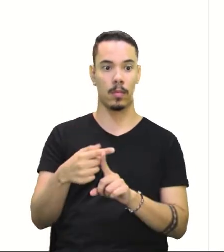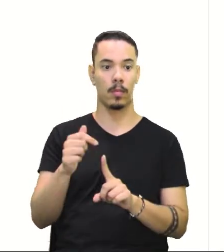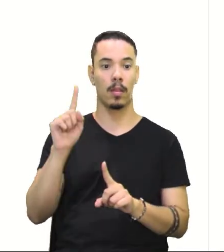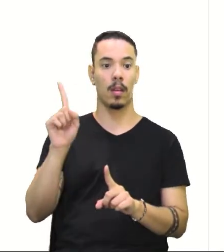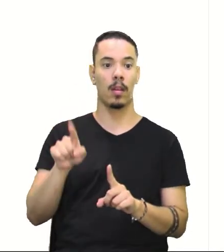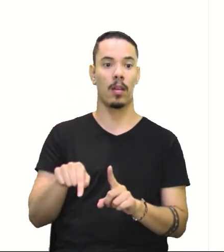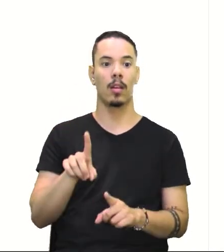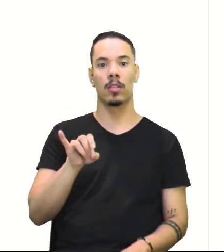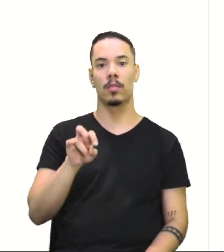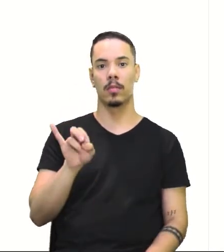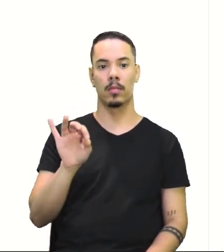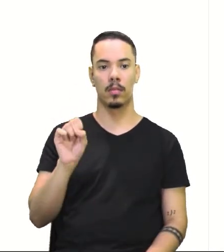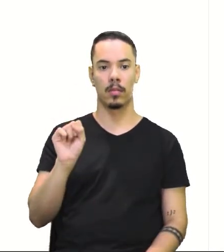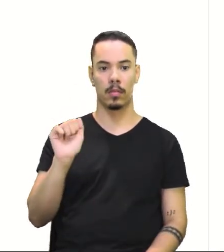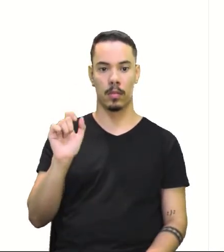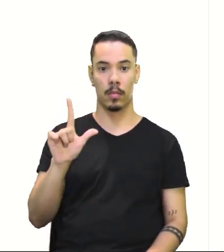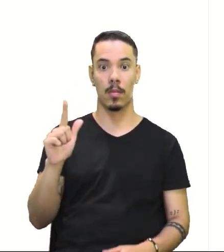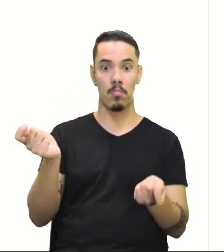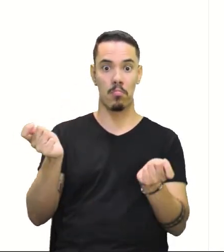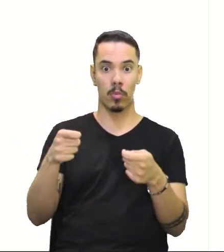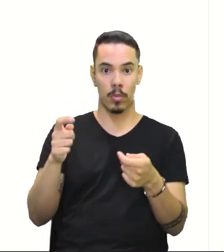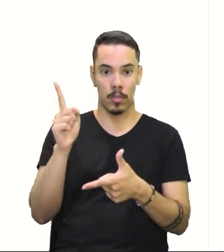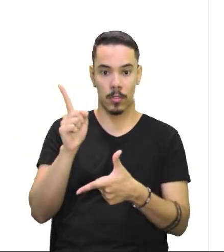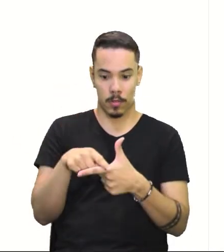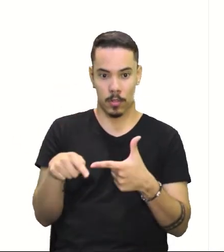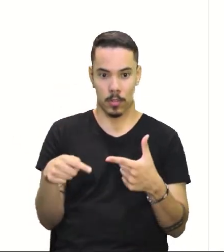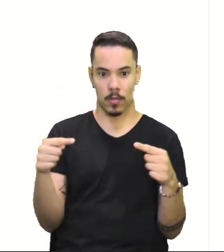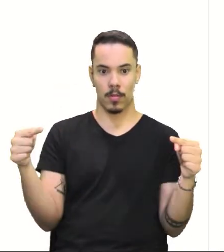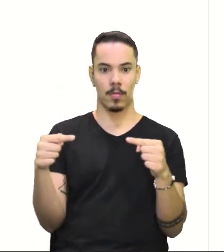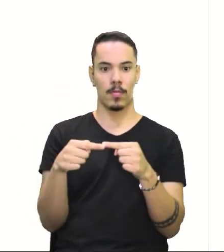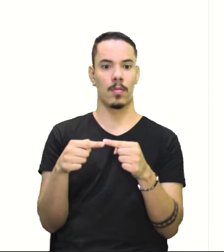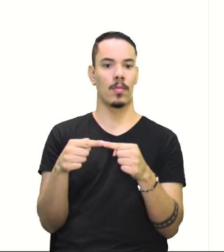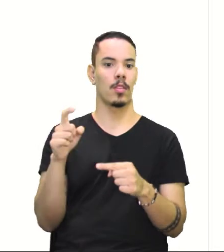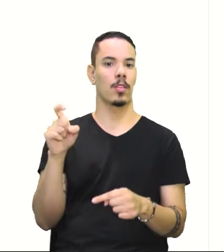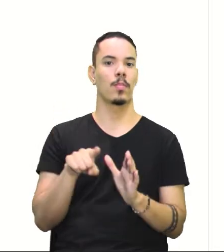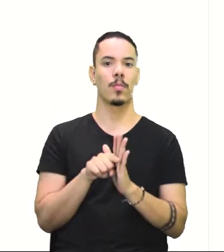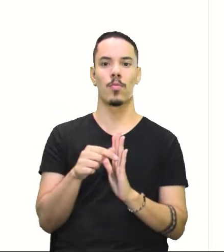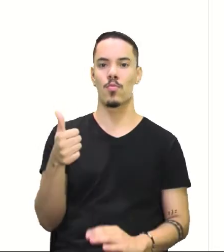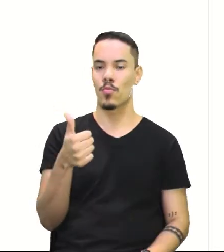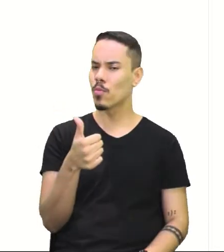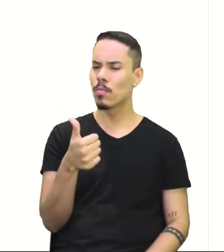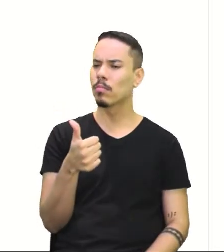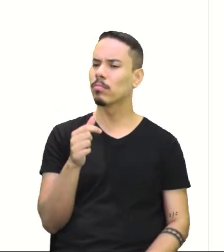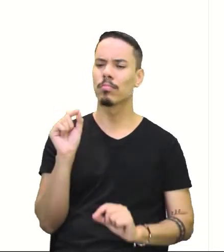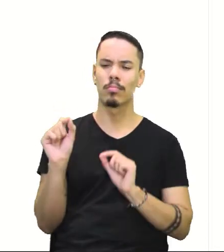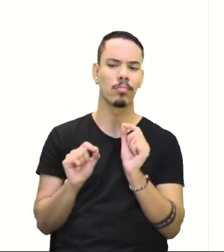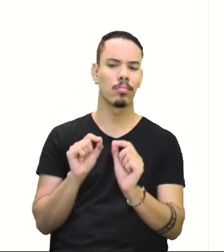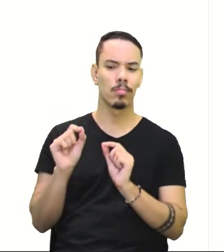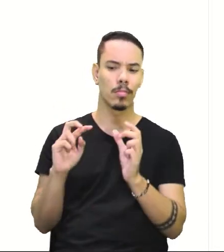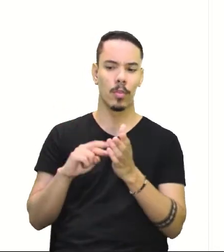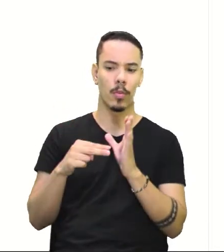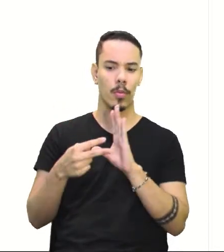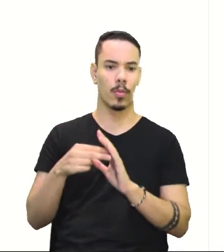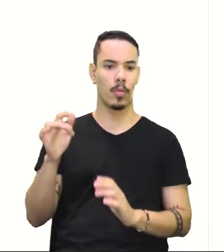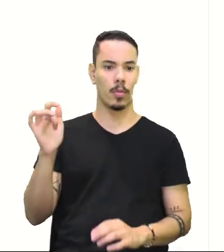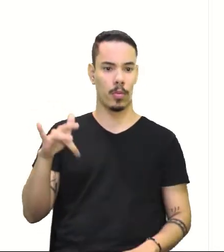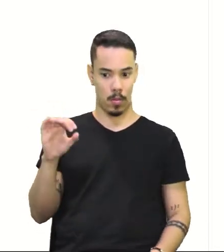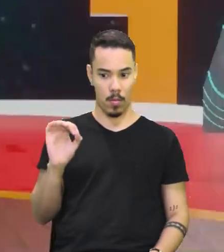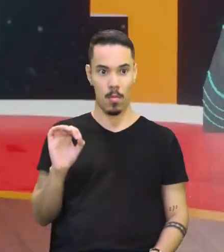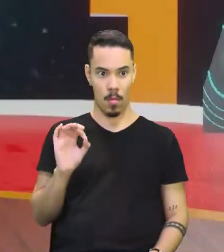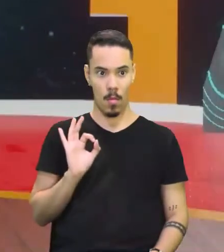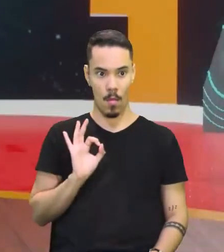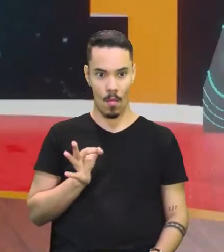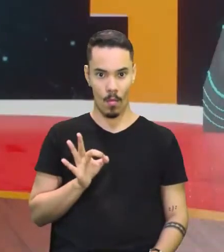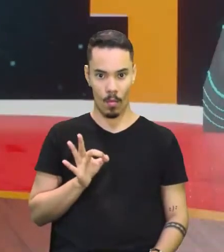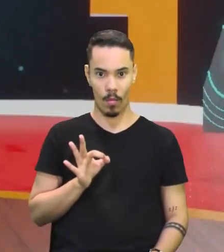menos 1. Quando ele afirma que é divisível, significa o quê? Se é divisível, o resto é 0, né? O